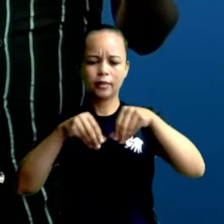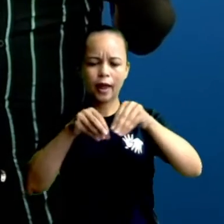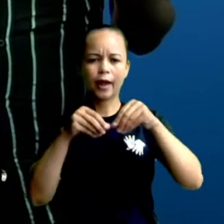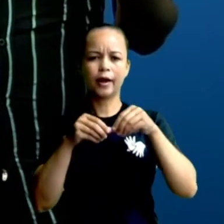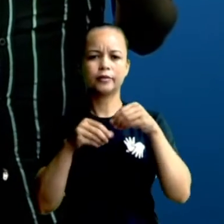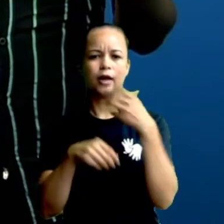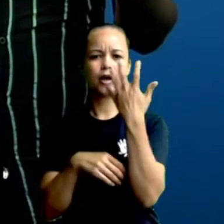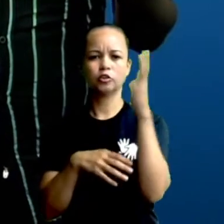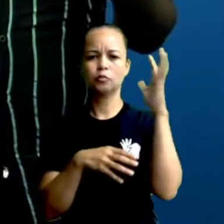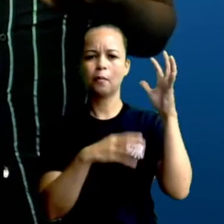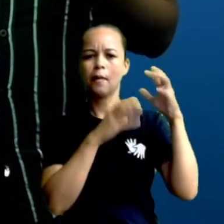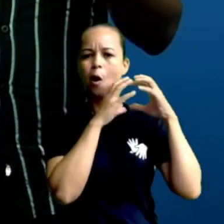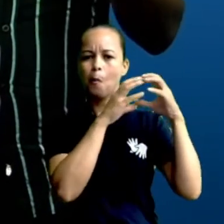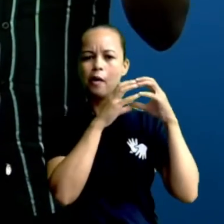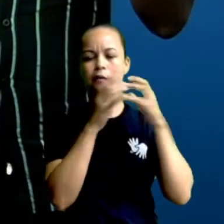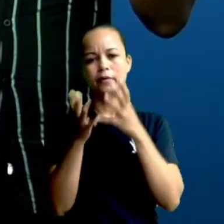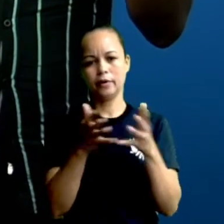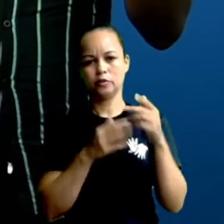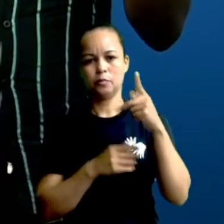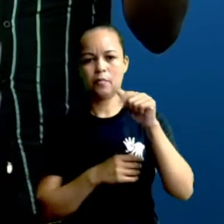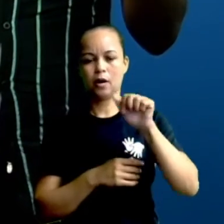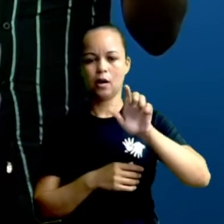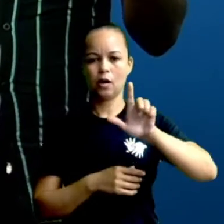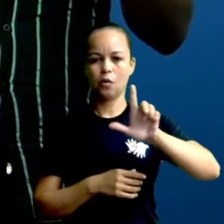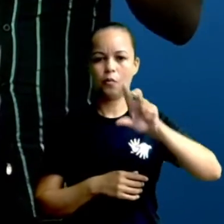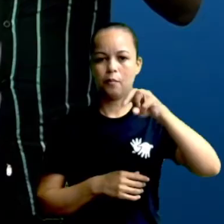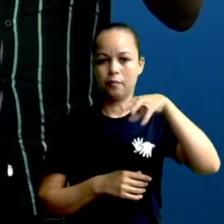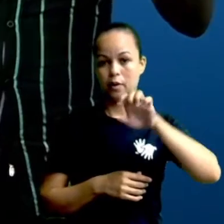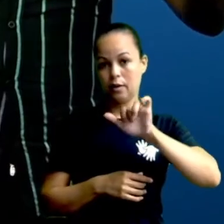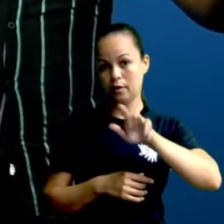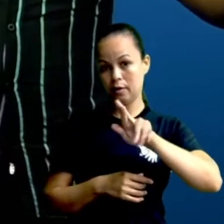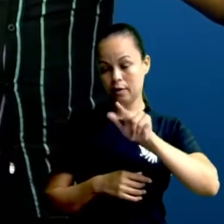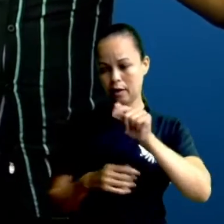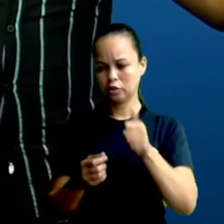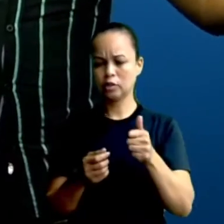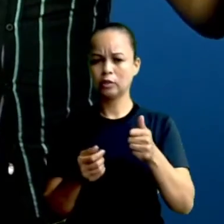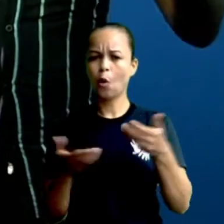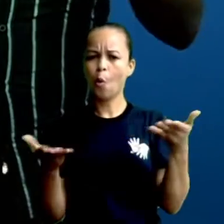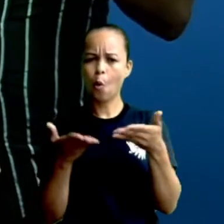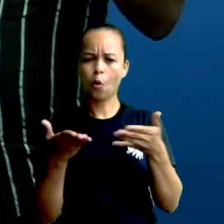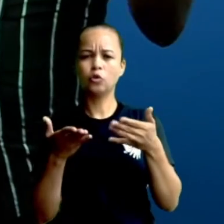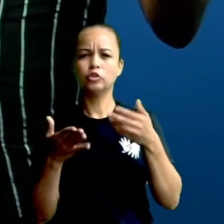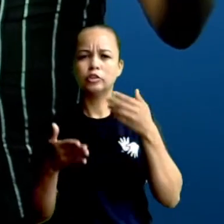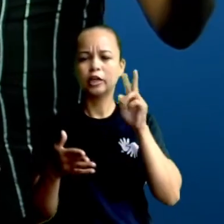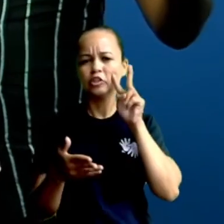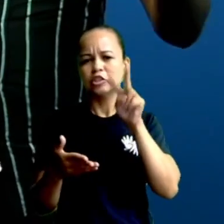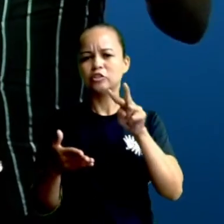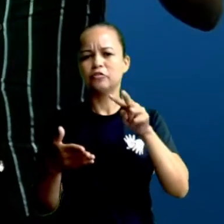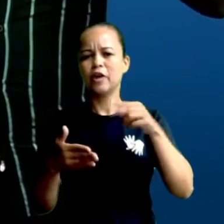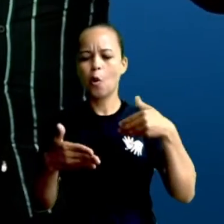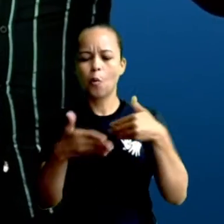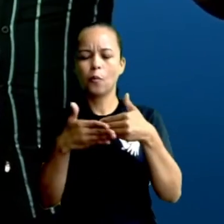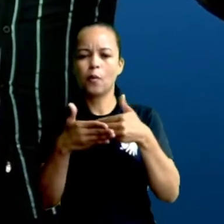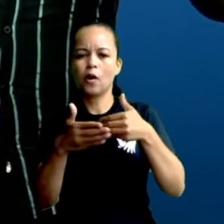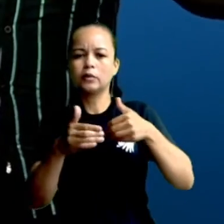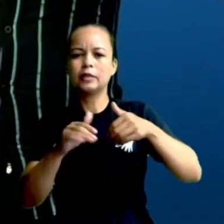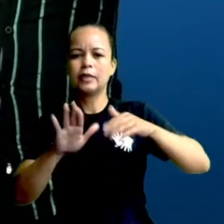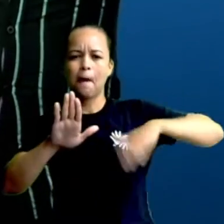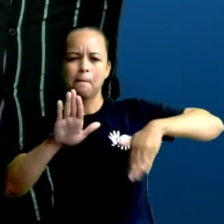de Pindorama, terra das palmeiras? Porque ao contrário do que a gente vê hoje no nosso litoral, na praia, né, que a gente vê muito coqueiro,